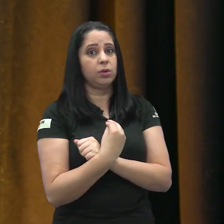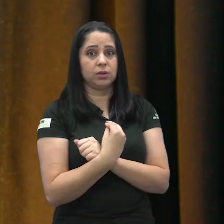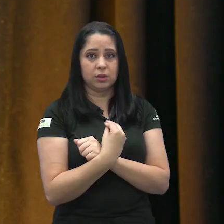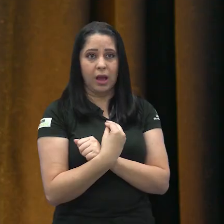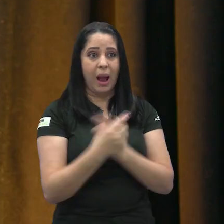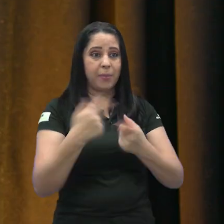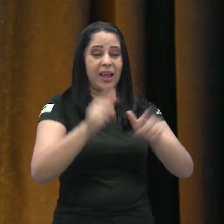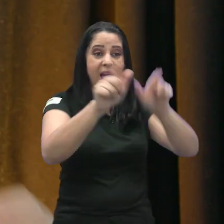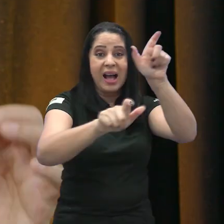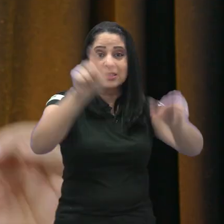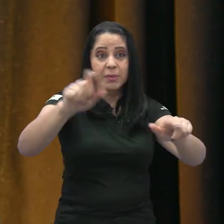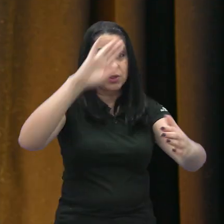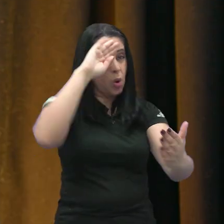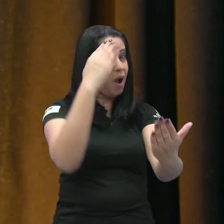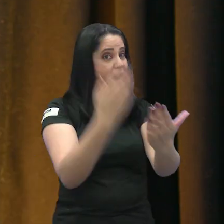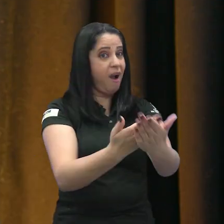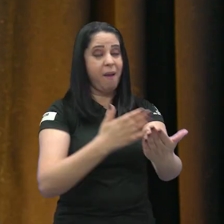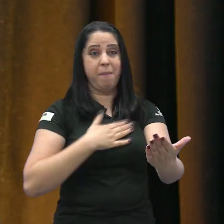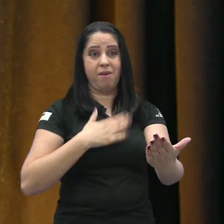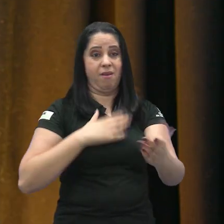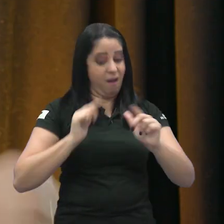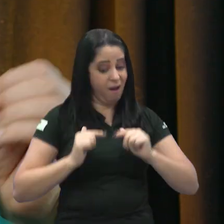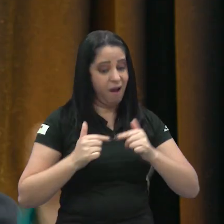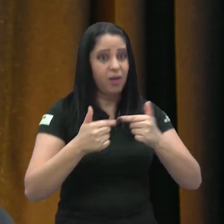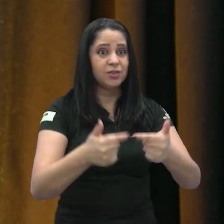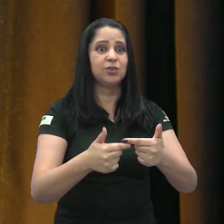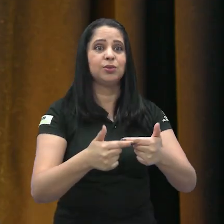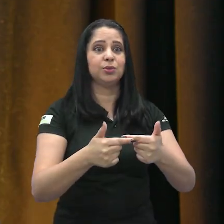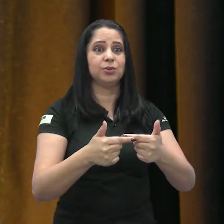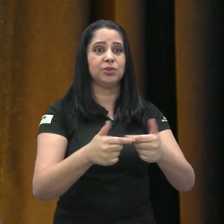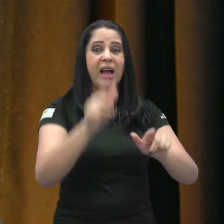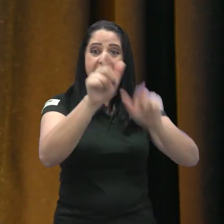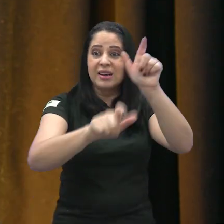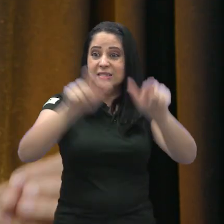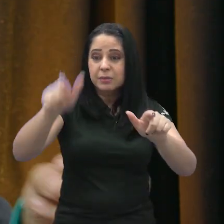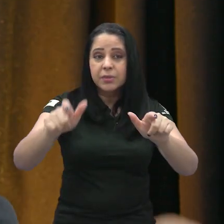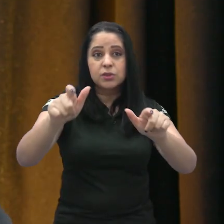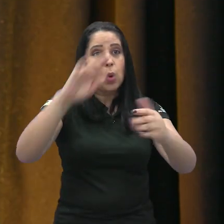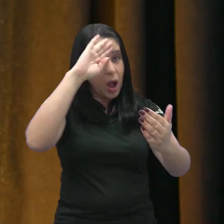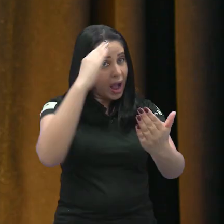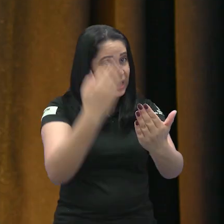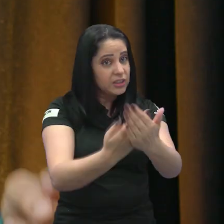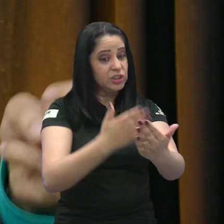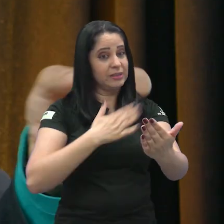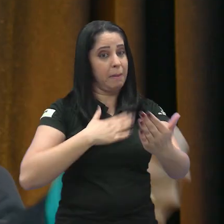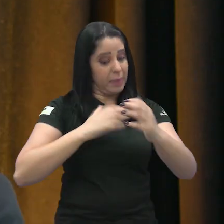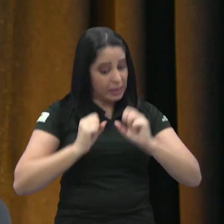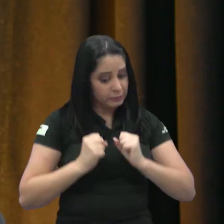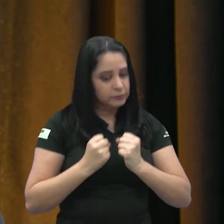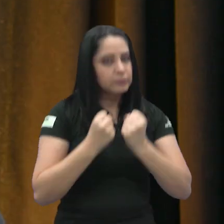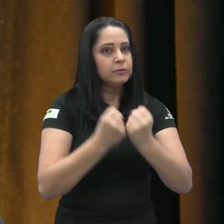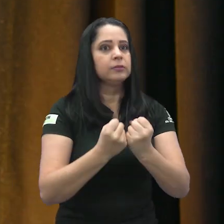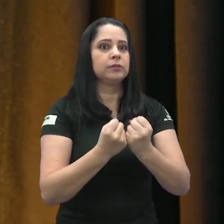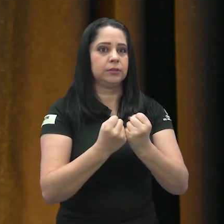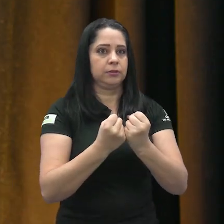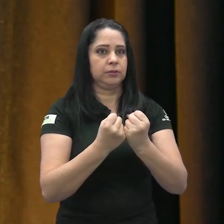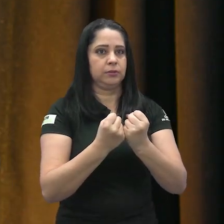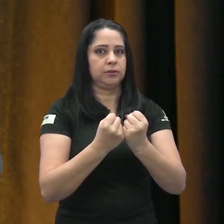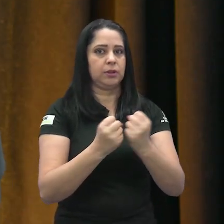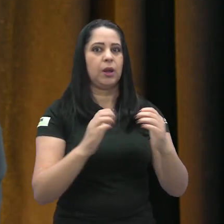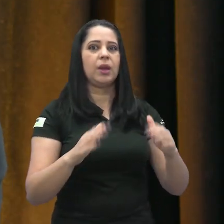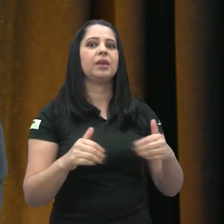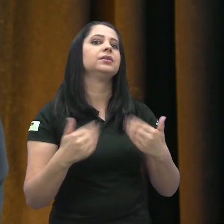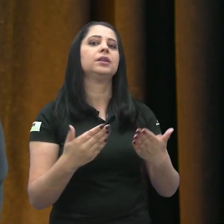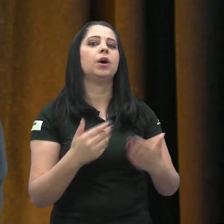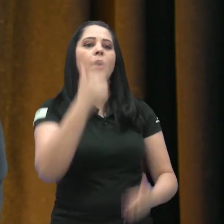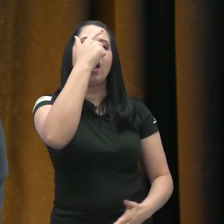Porque todas aquelas pessoas confiam na sua ação, na sua determinação, do que você vai trabalhar. Então,